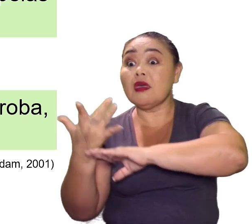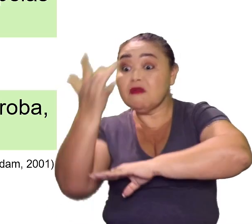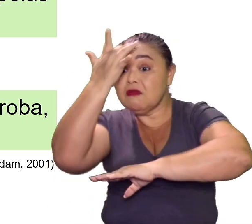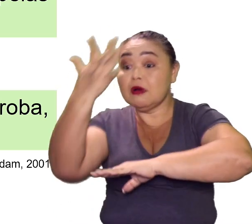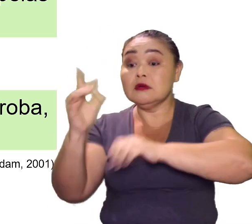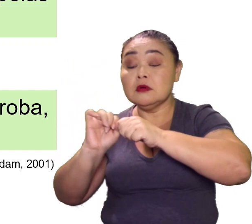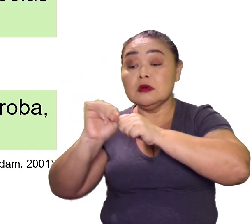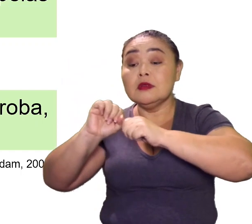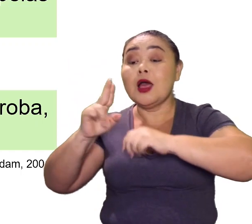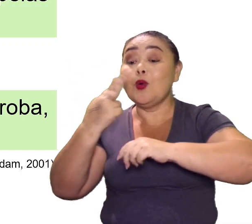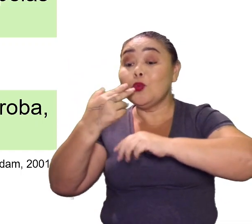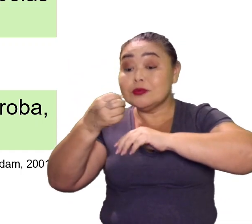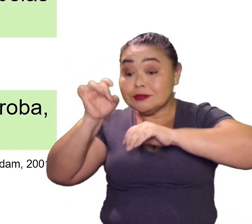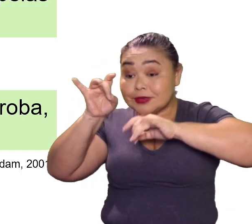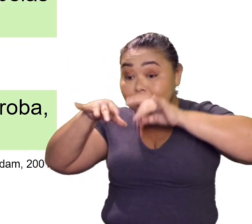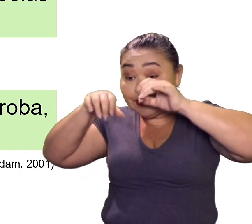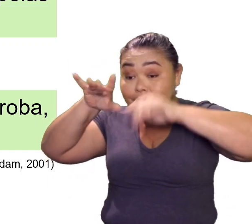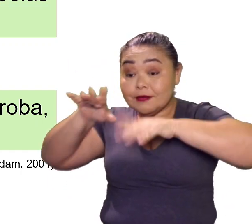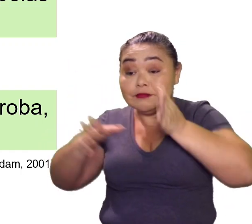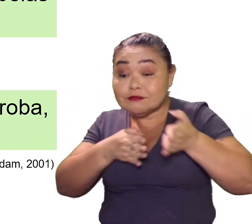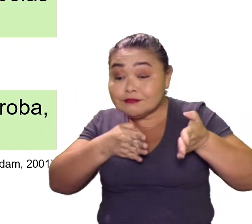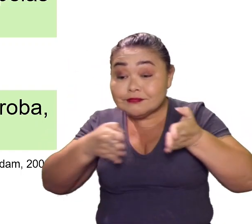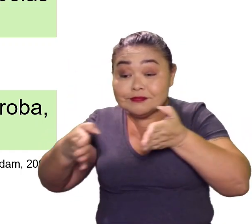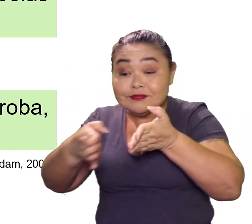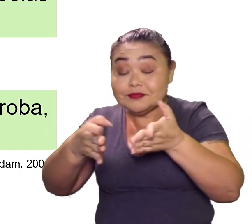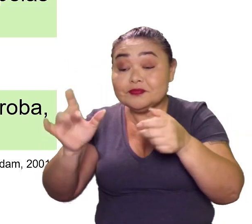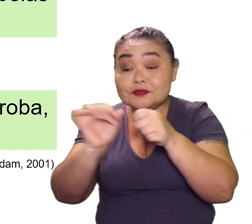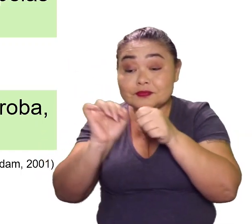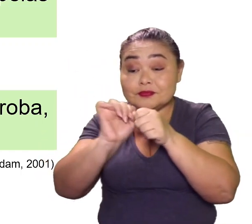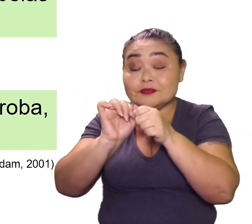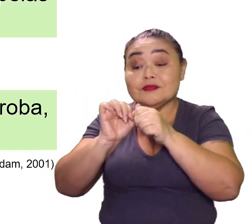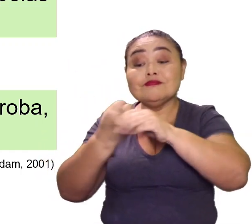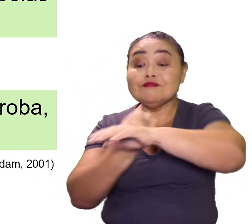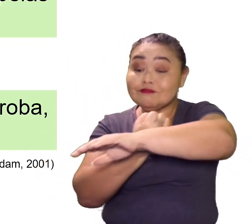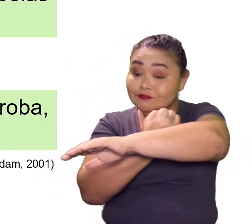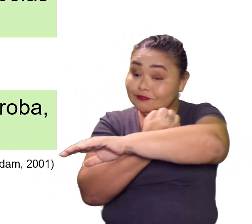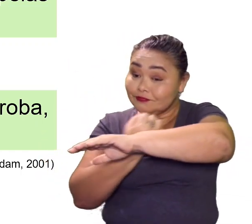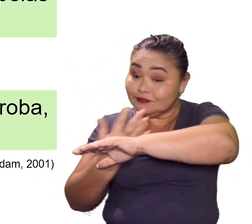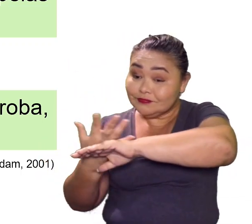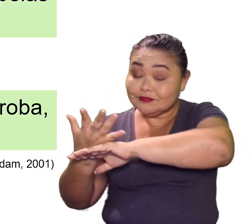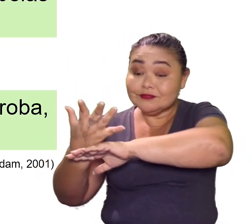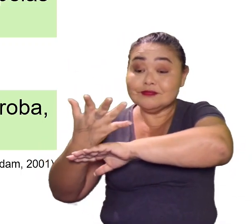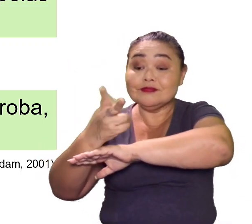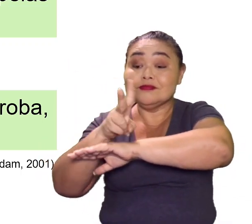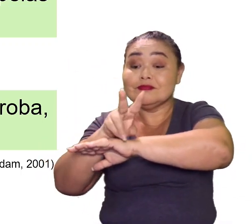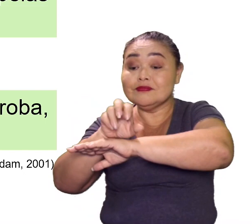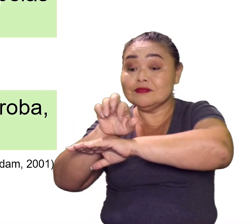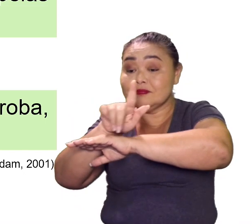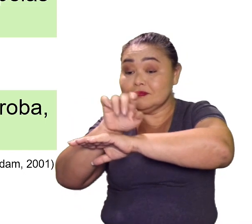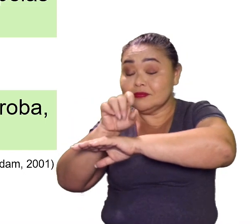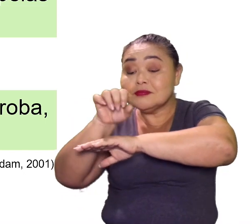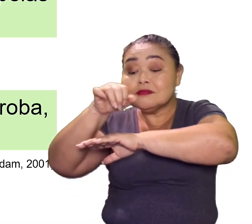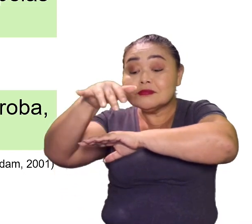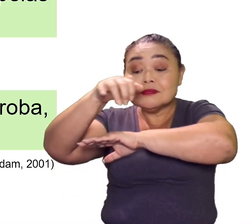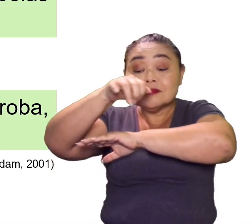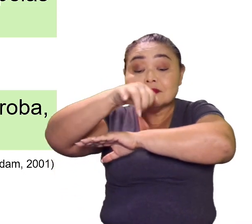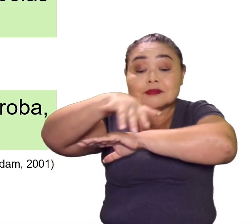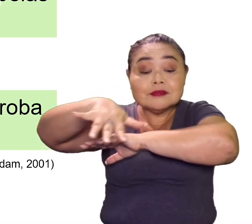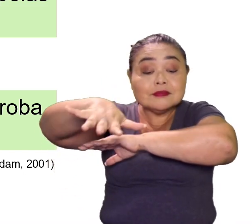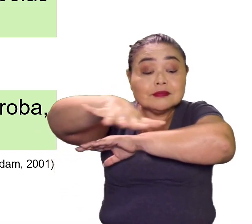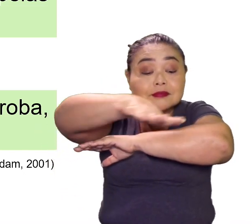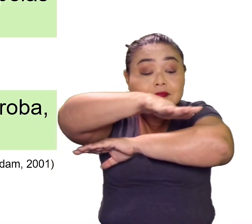quantidade de nutrientes que os rios trazem e também que caem dessa vegetação e fazem com que o